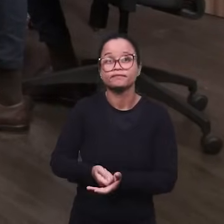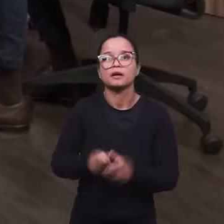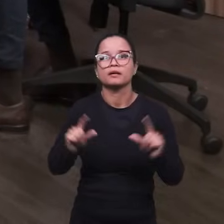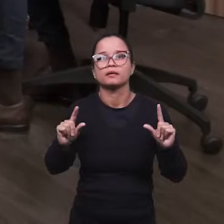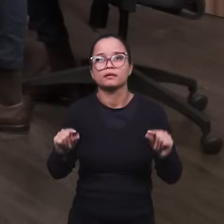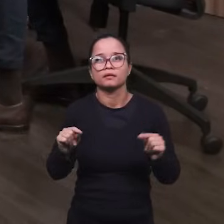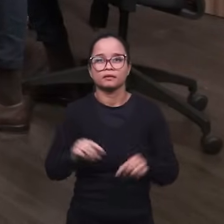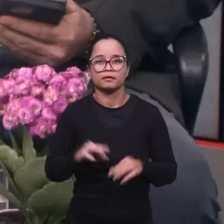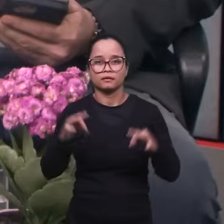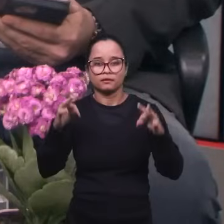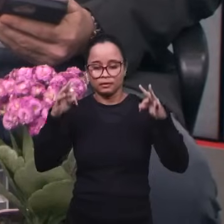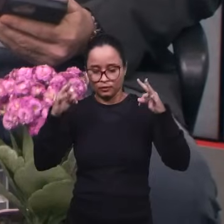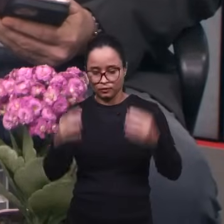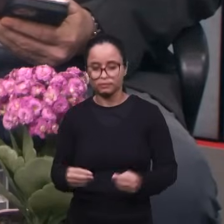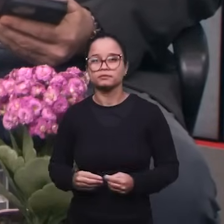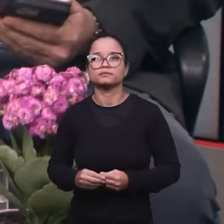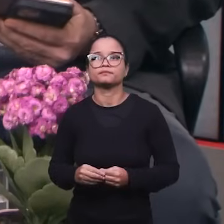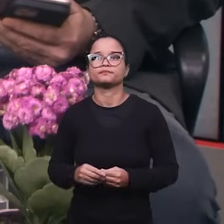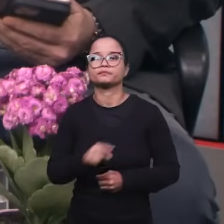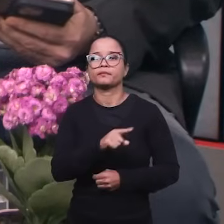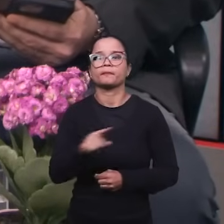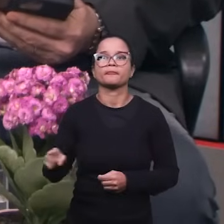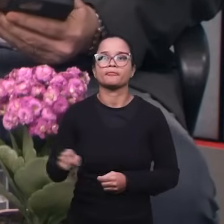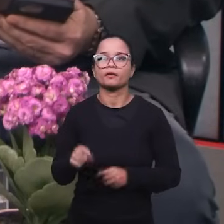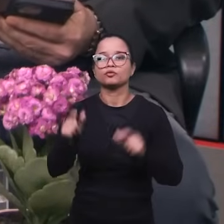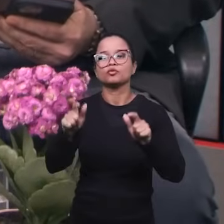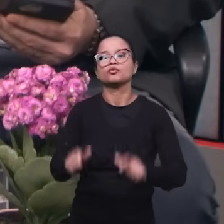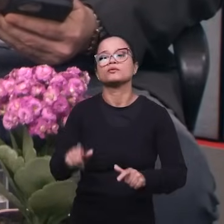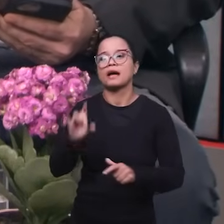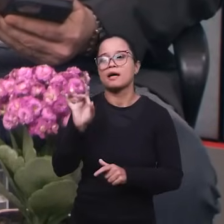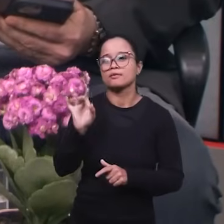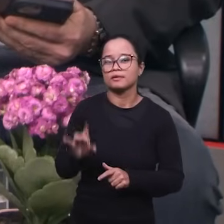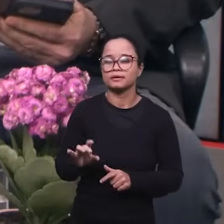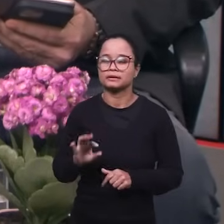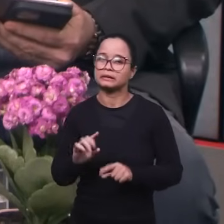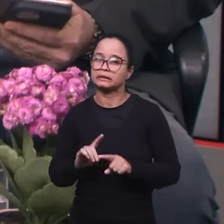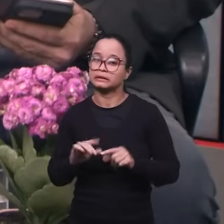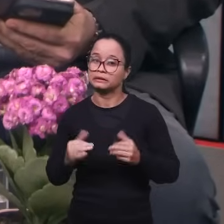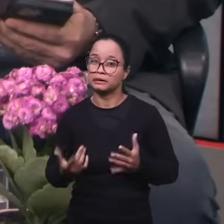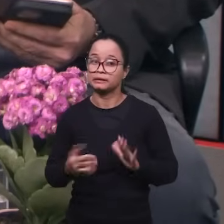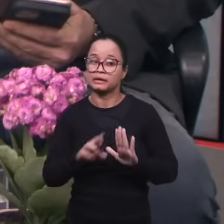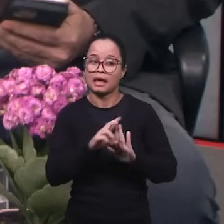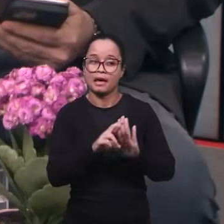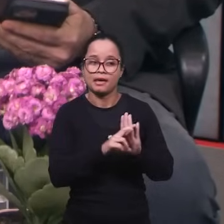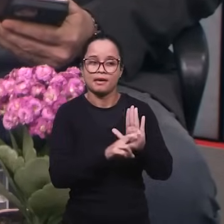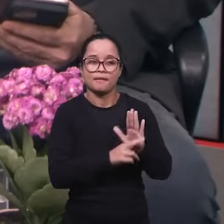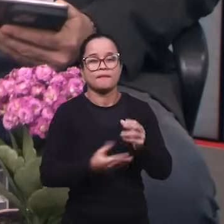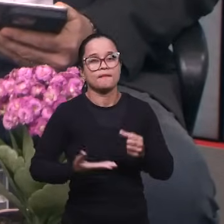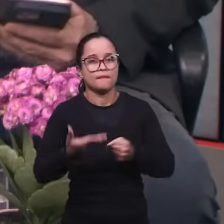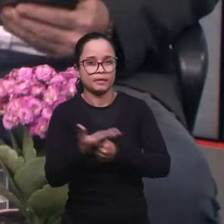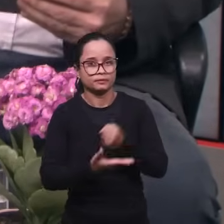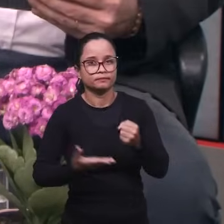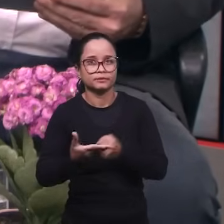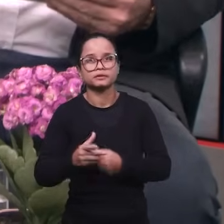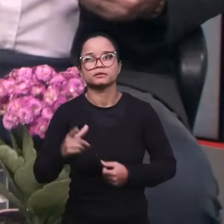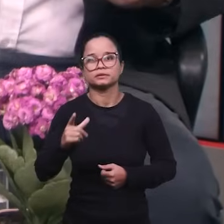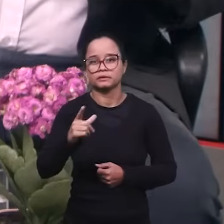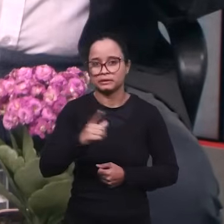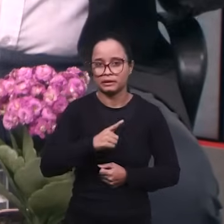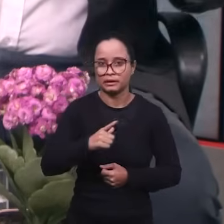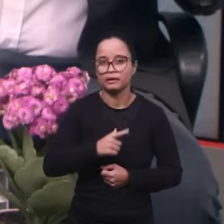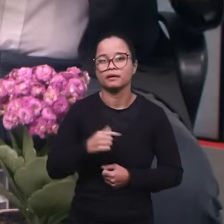não colocar todos os ovos numa cesta só. Né? Então, se essa regra é uma regra básica de quem